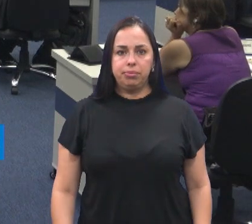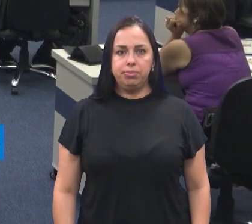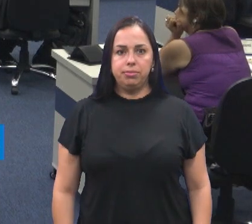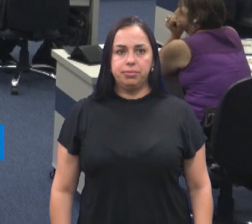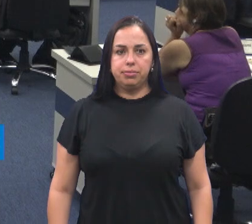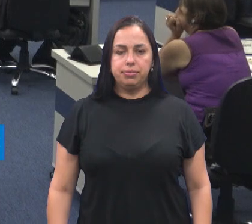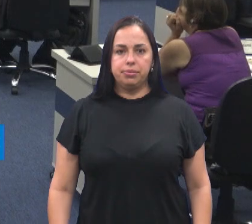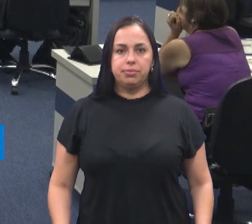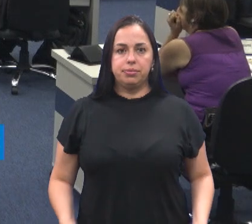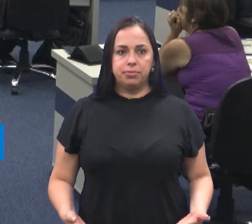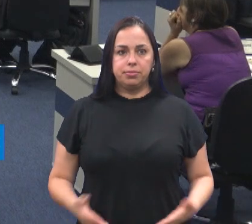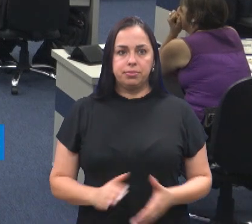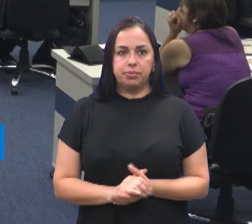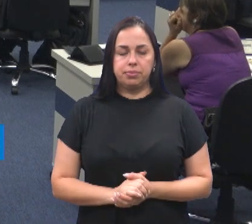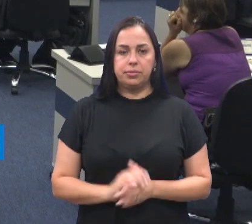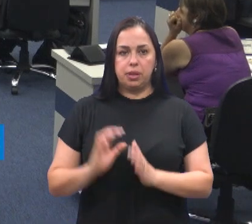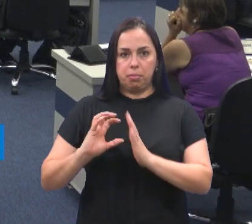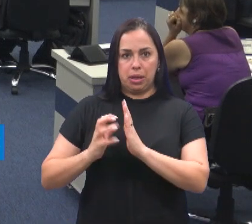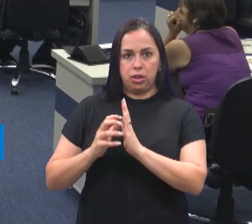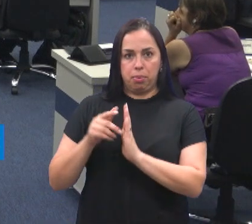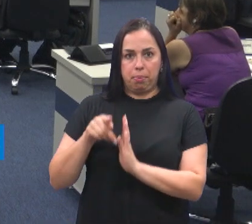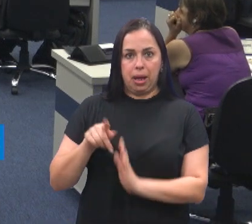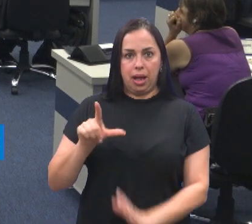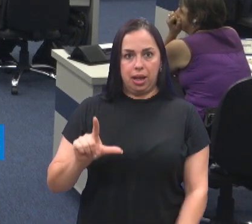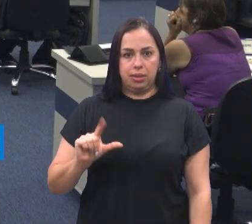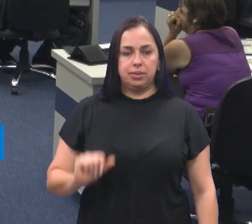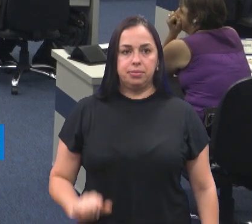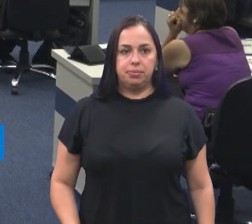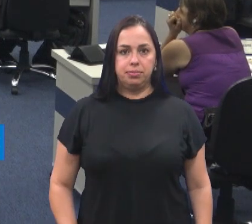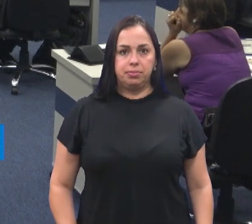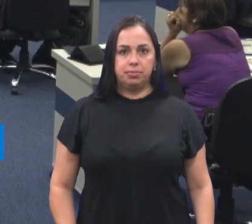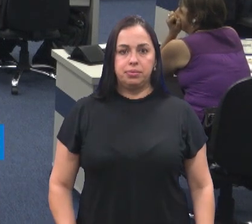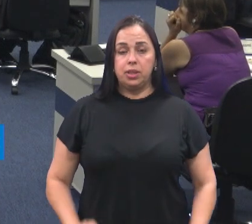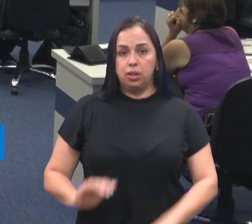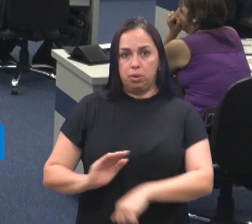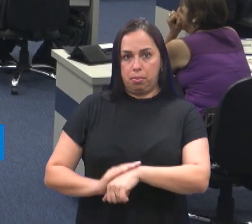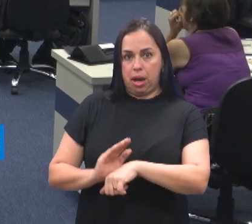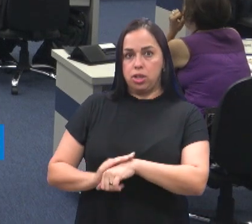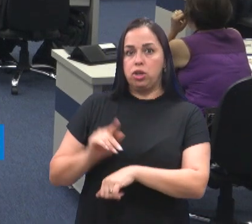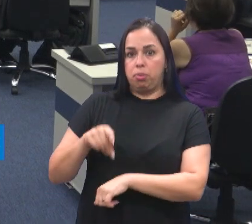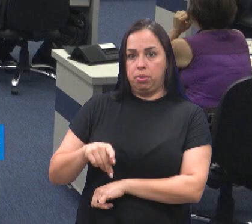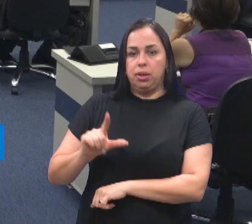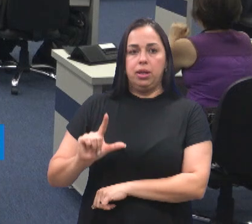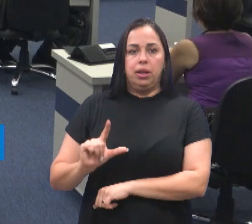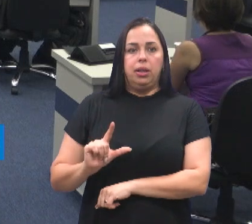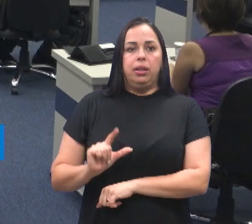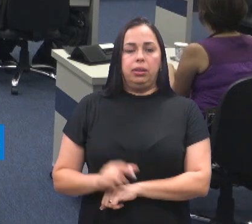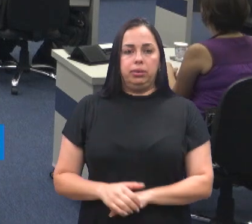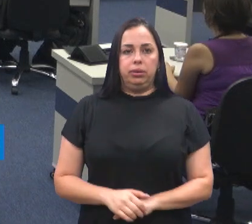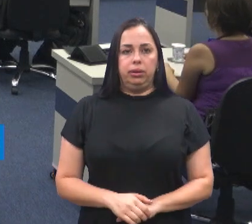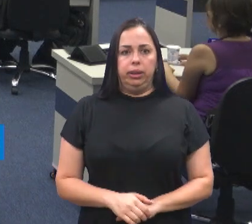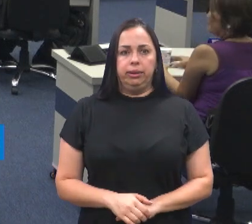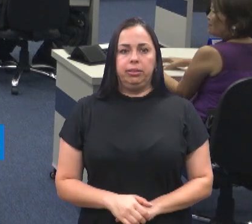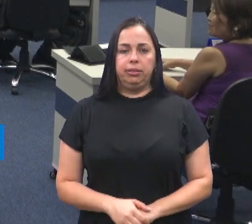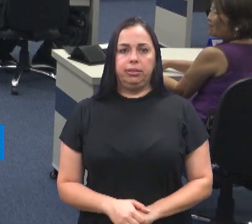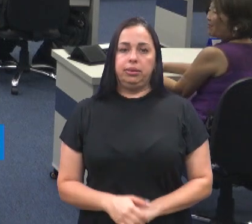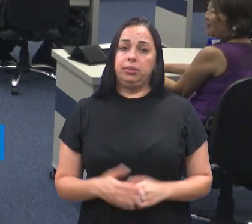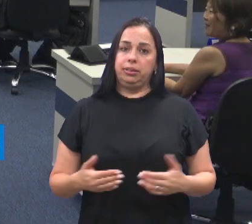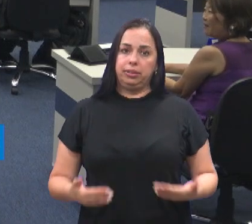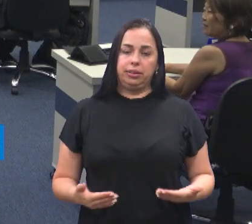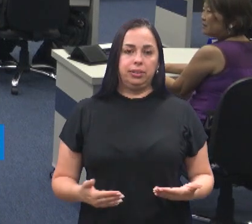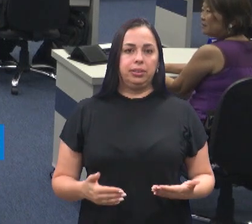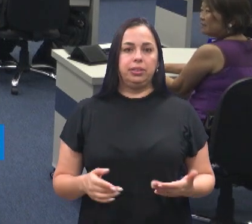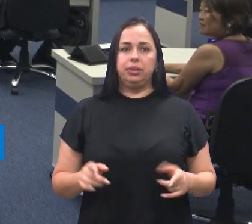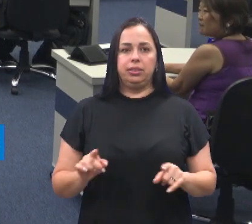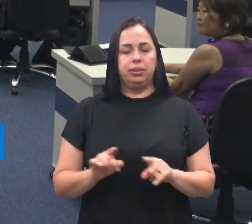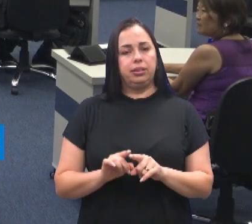Está no partido do PL. Está no tempo do partido do PL. Então, os vereadores do PL